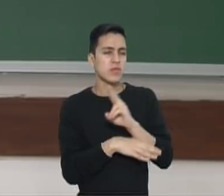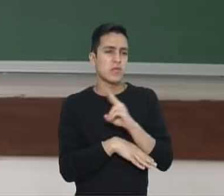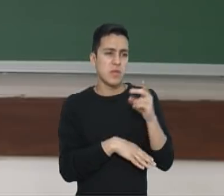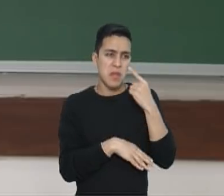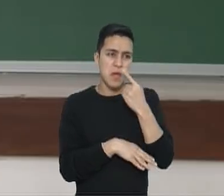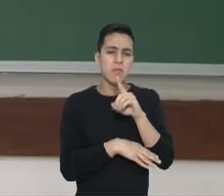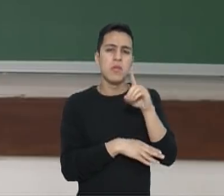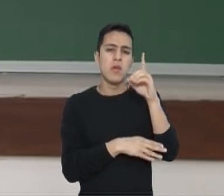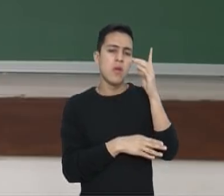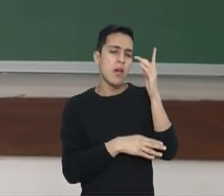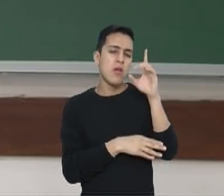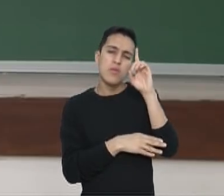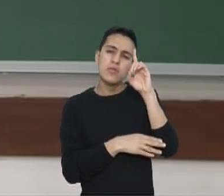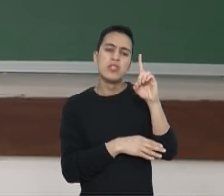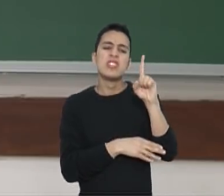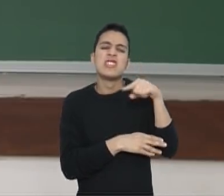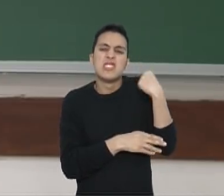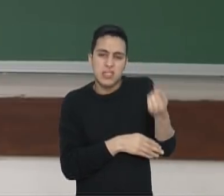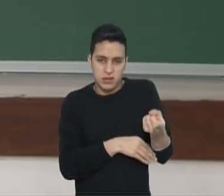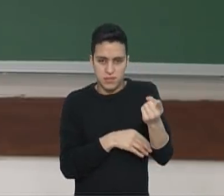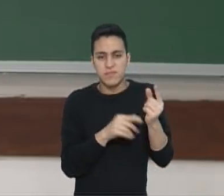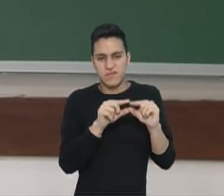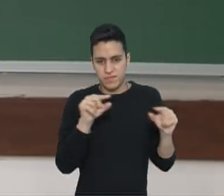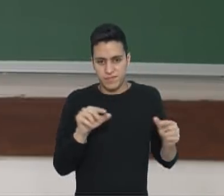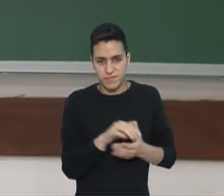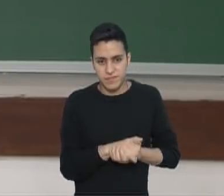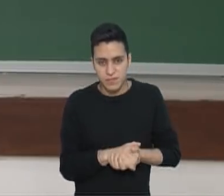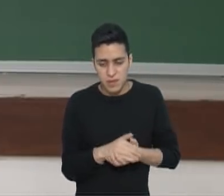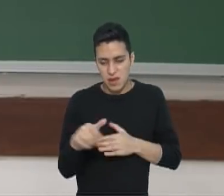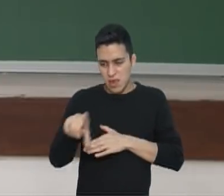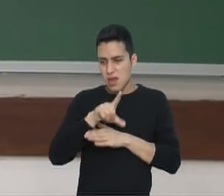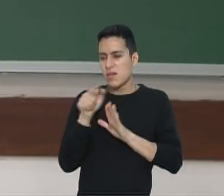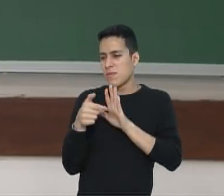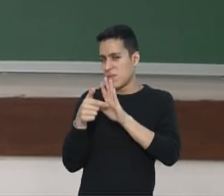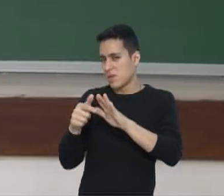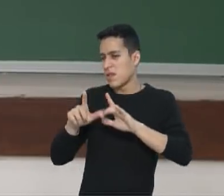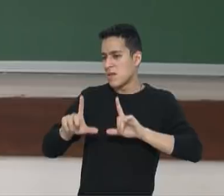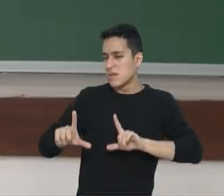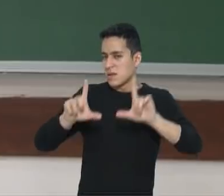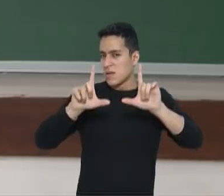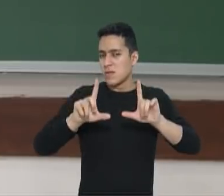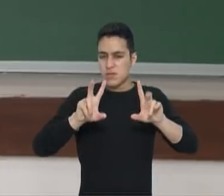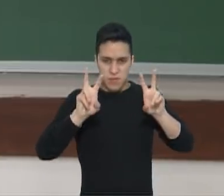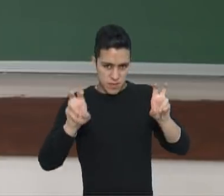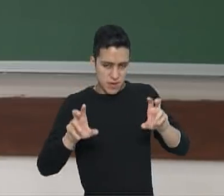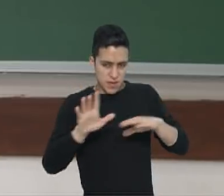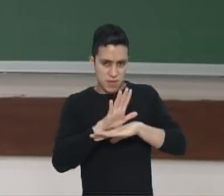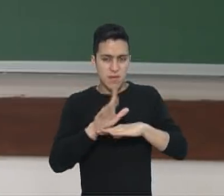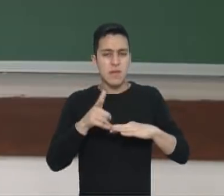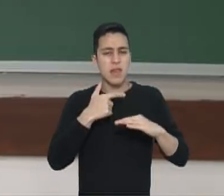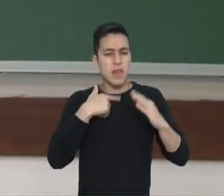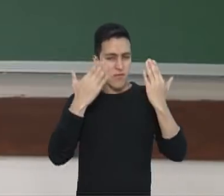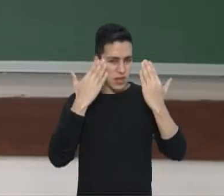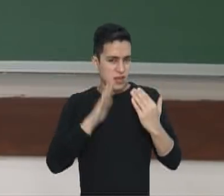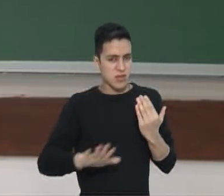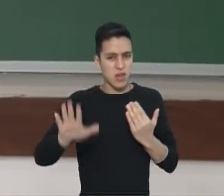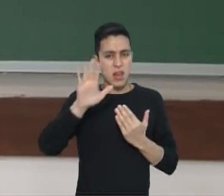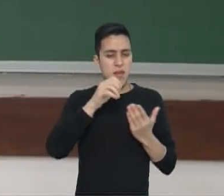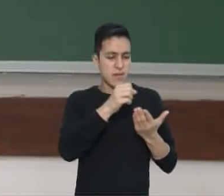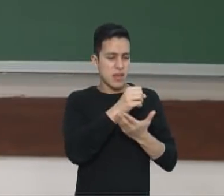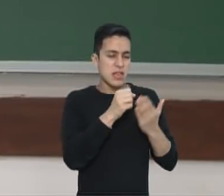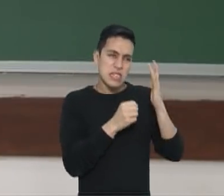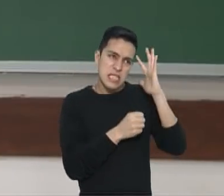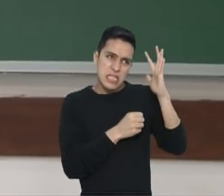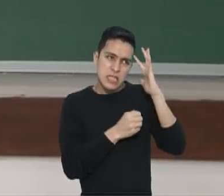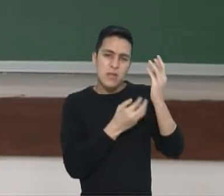chamado O Dia Seguinte. Antes de sugeri-lo e de mostrar um pequeno frame do filme, o professor vai fazer uma análise mais geral, baseada na ideia